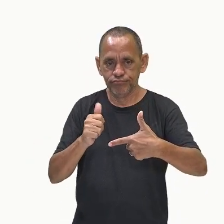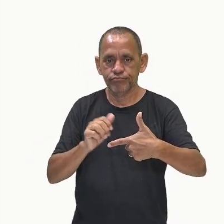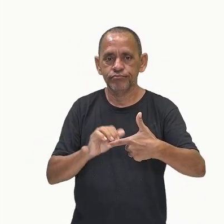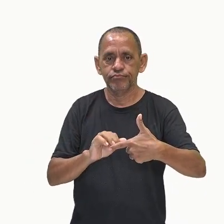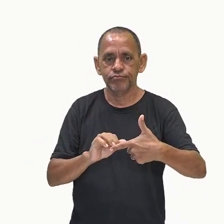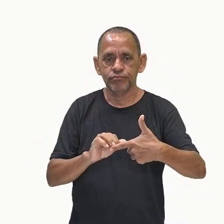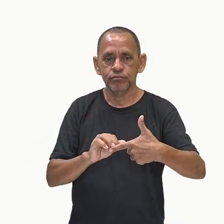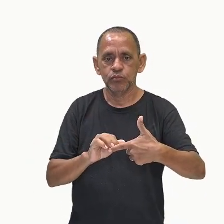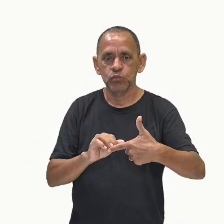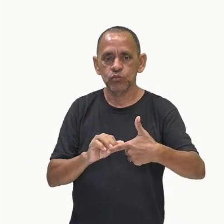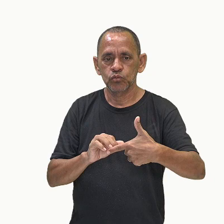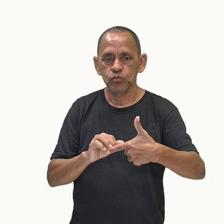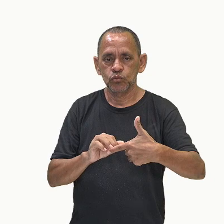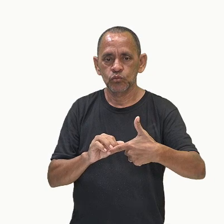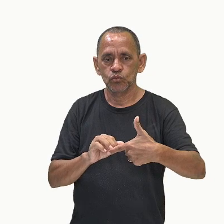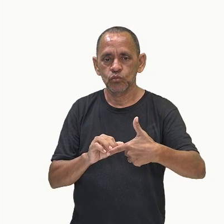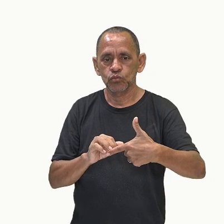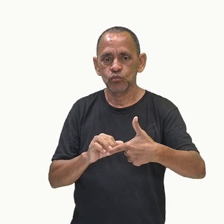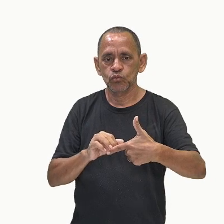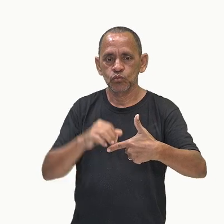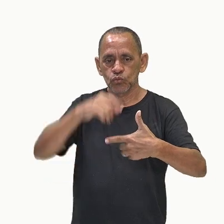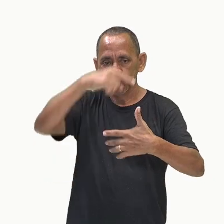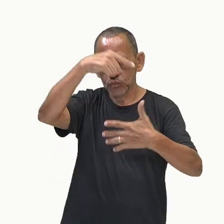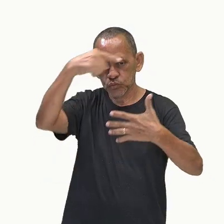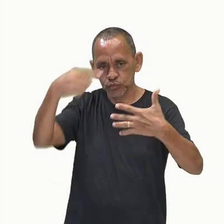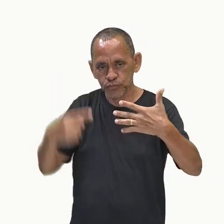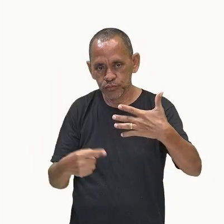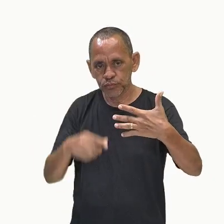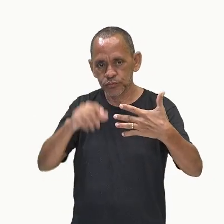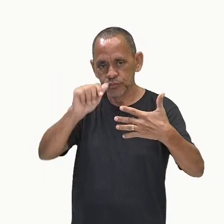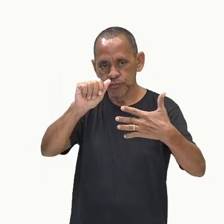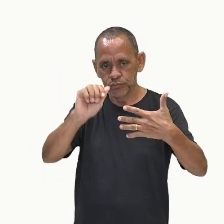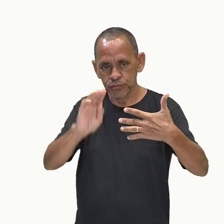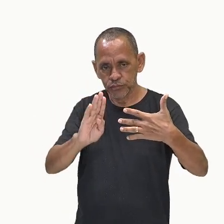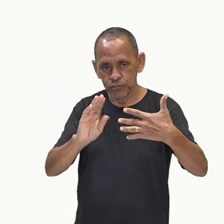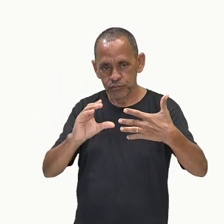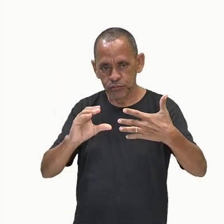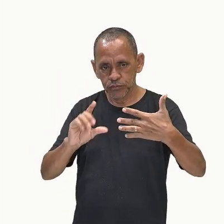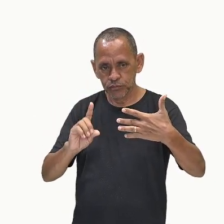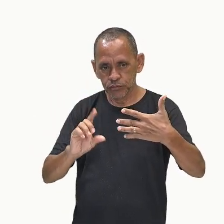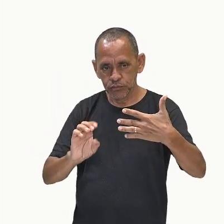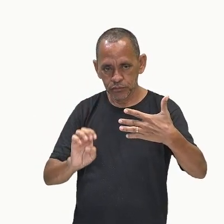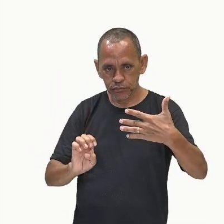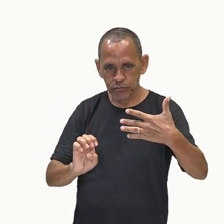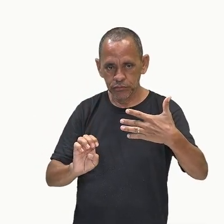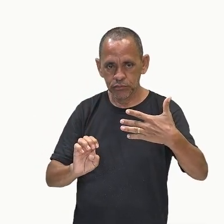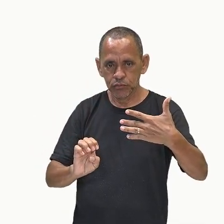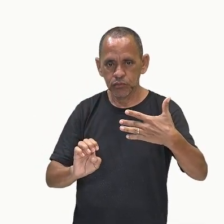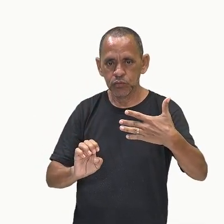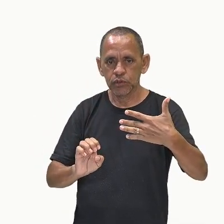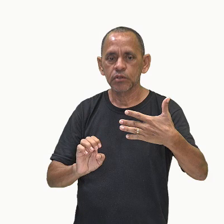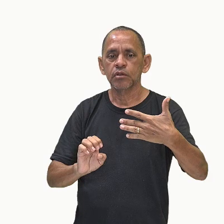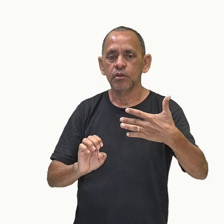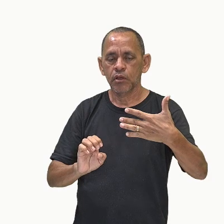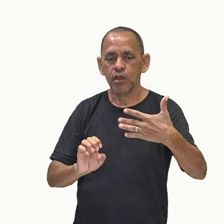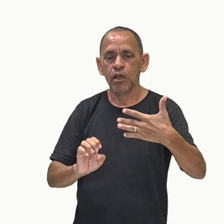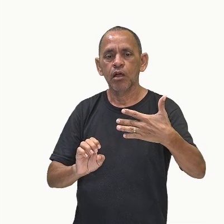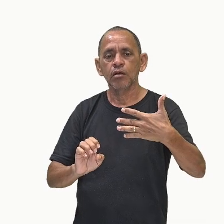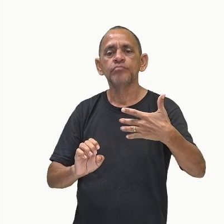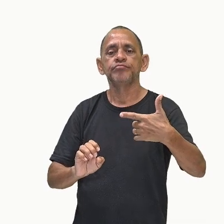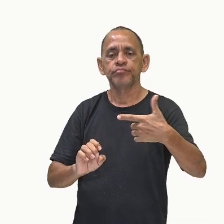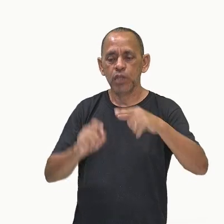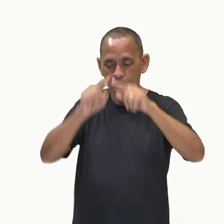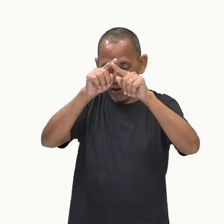recai aqui na seguinte situação, né? Ó, ele é um triângulo escaleno, porque ele